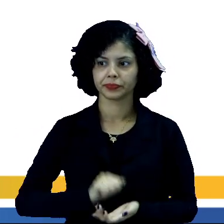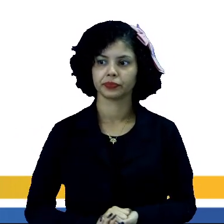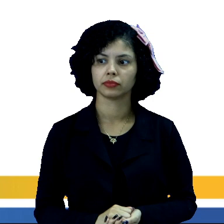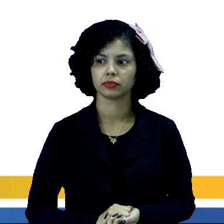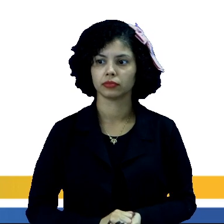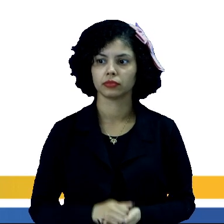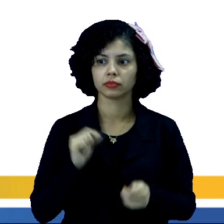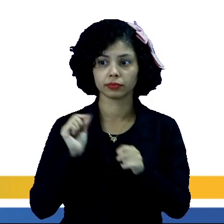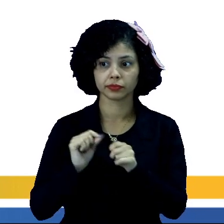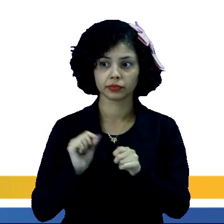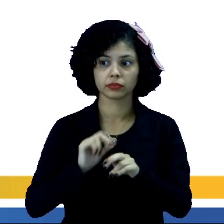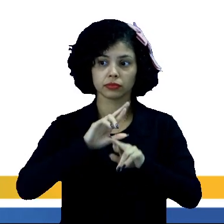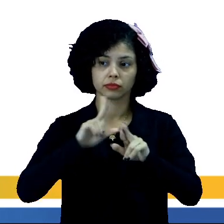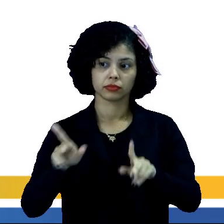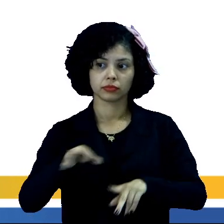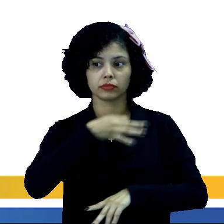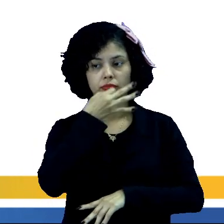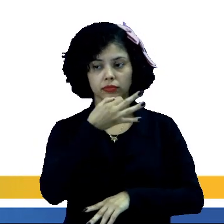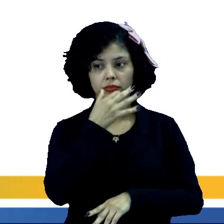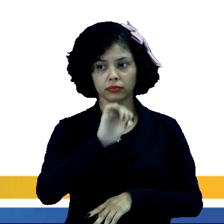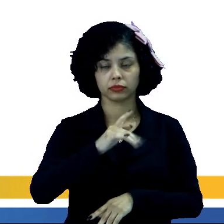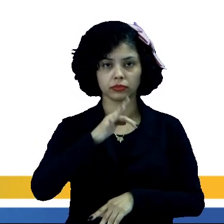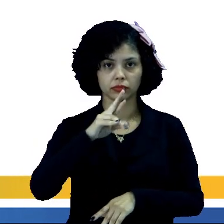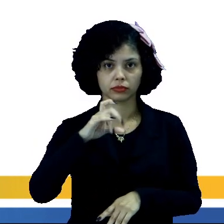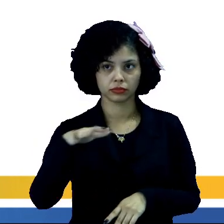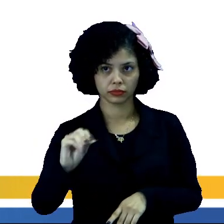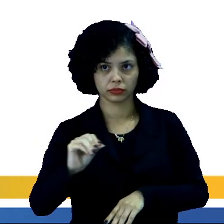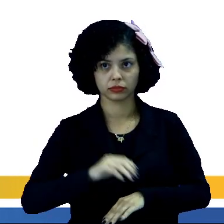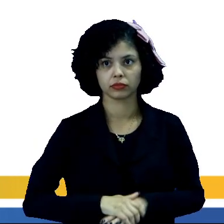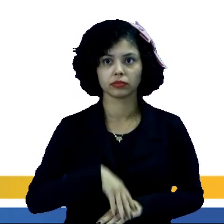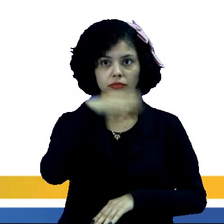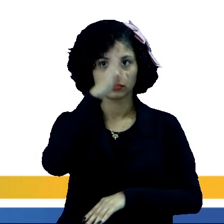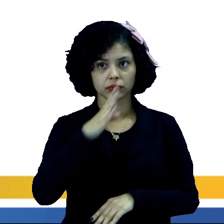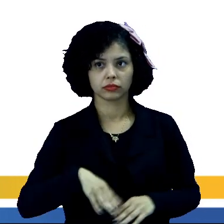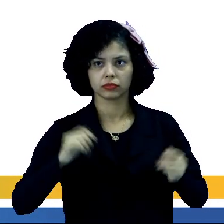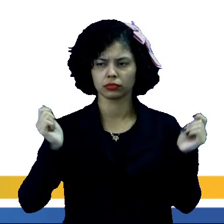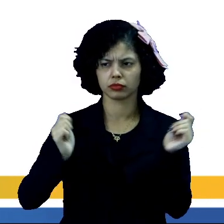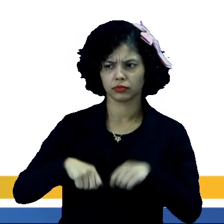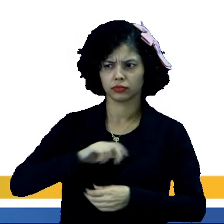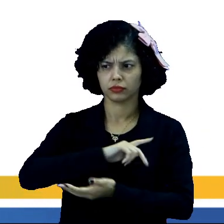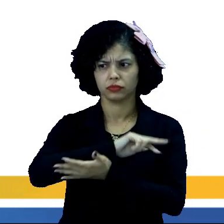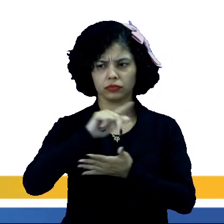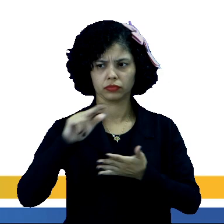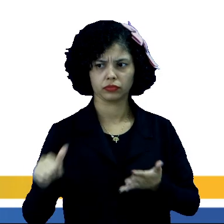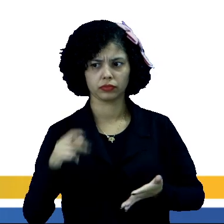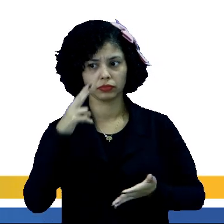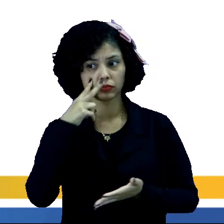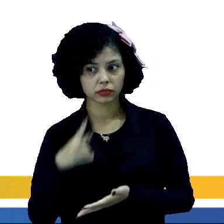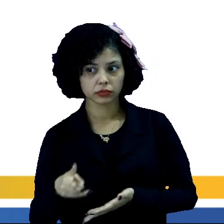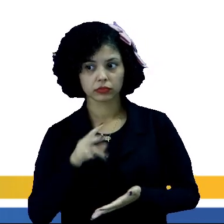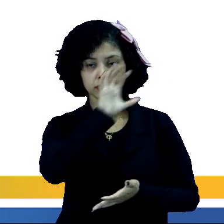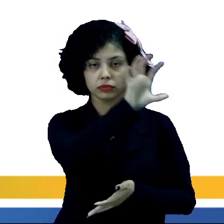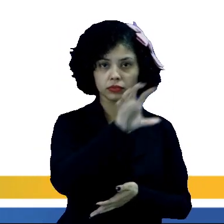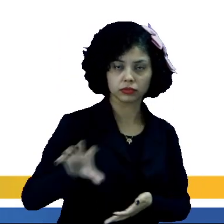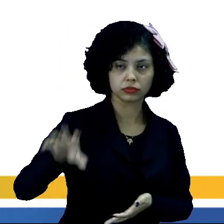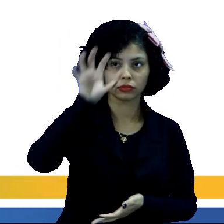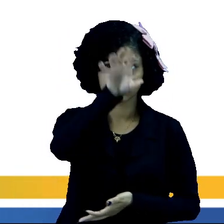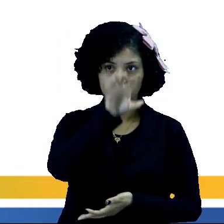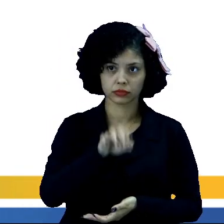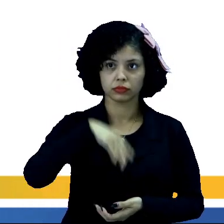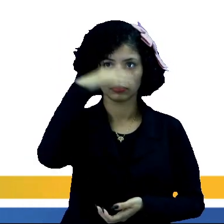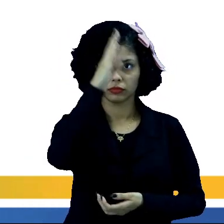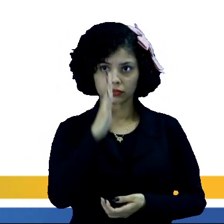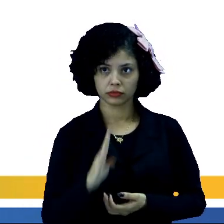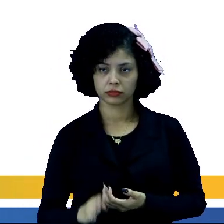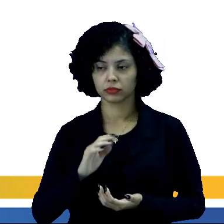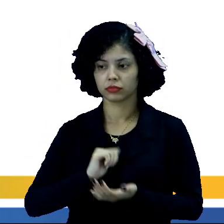e agir, formando assim as diferentes aptidões. No Brasil, é possível ver a diversidade